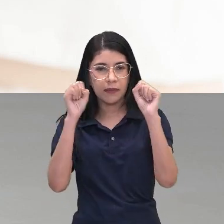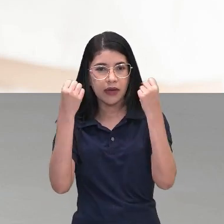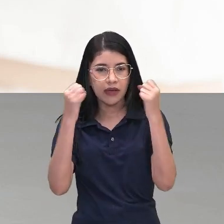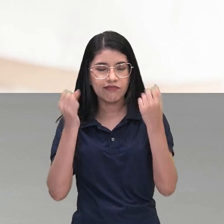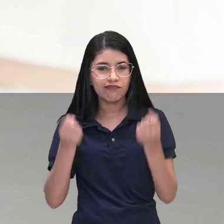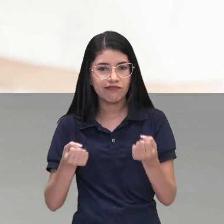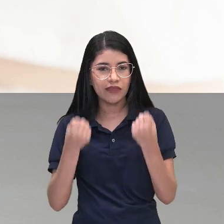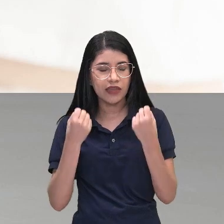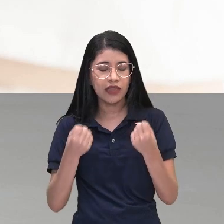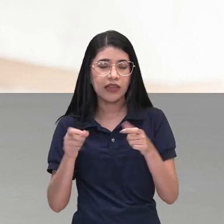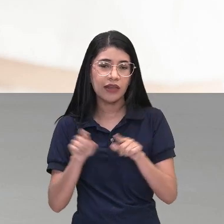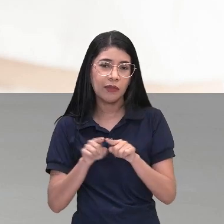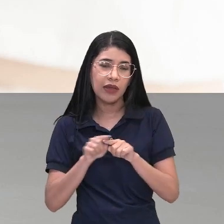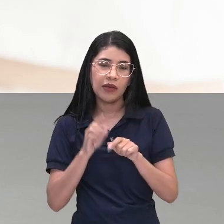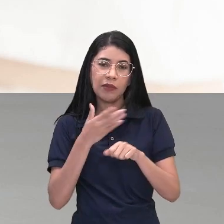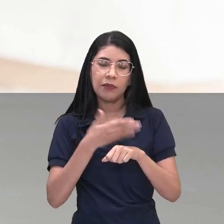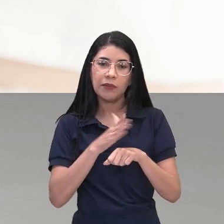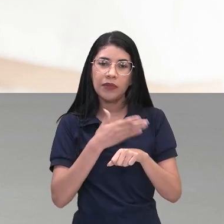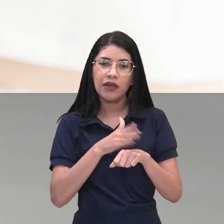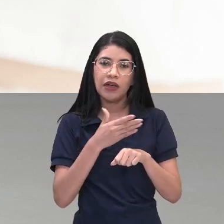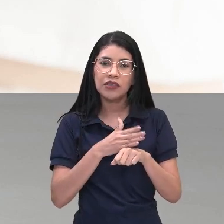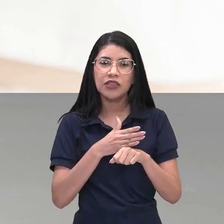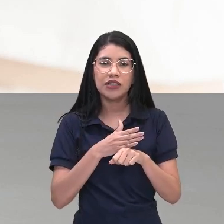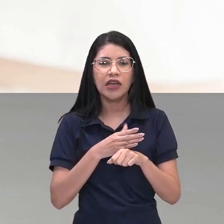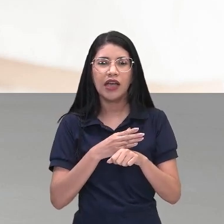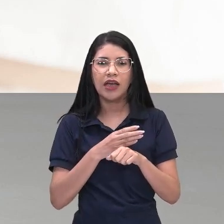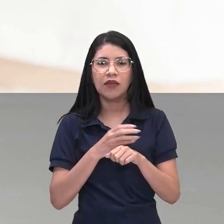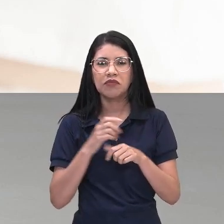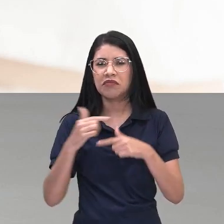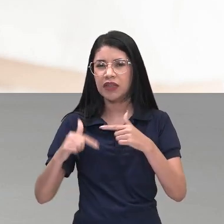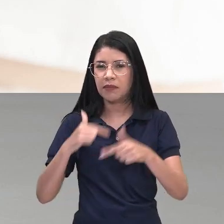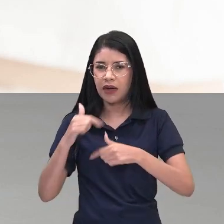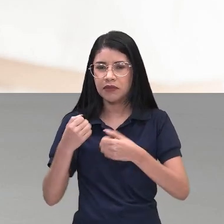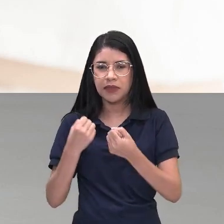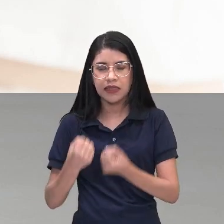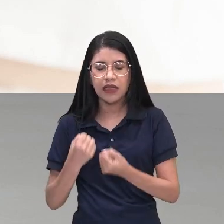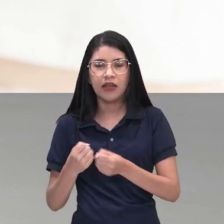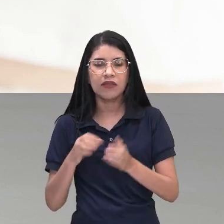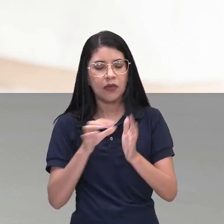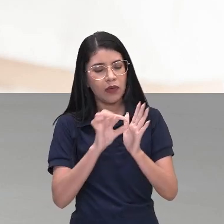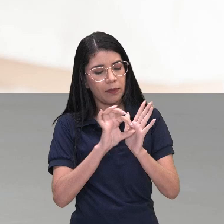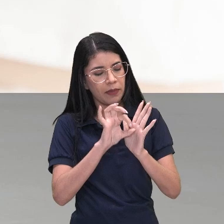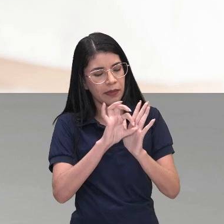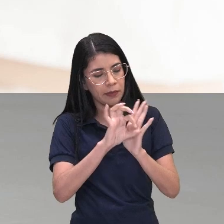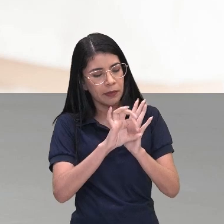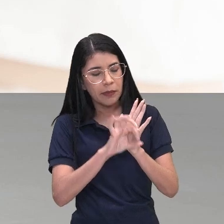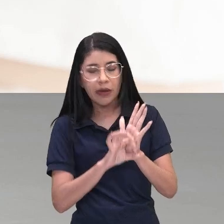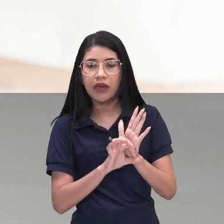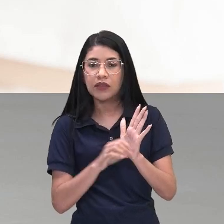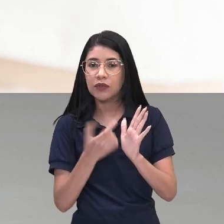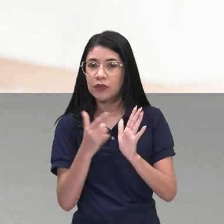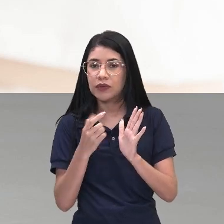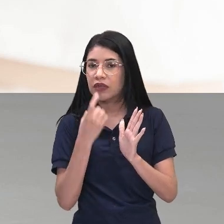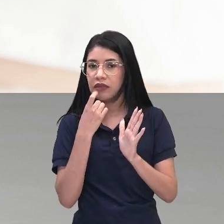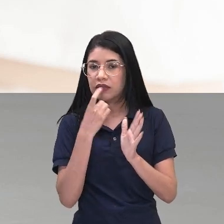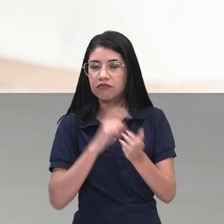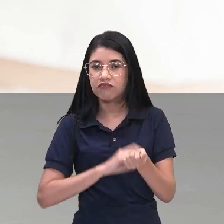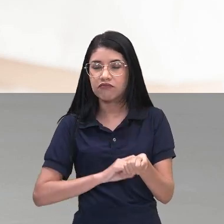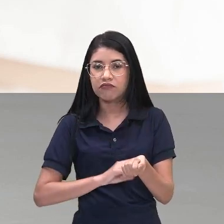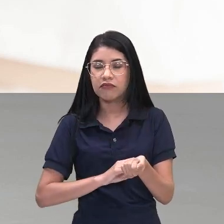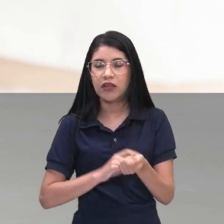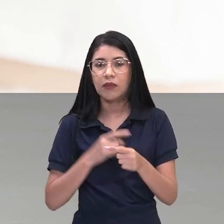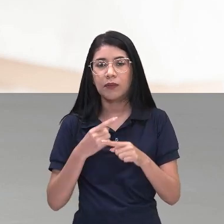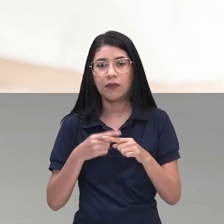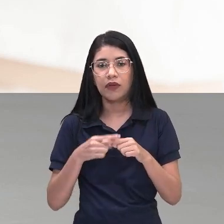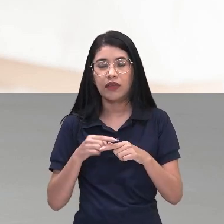ou alguma atividade ali onde formam calos aqui nas mãos, às vezes a pessoa fica tirando aquela pele e não sai sangue. Né? Justamente porque é o